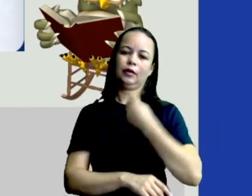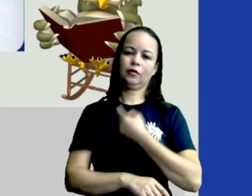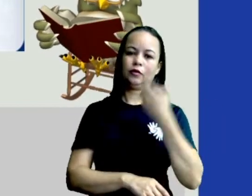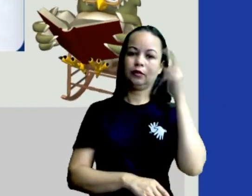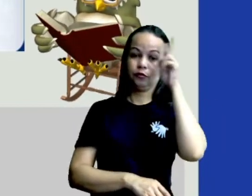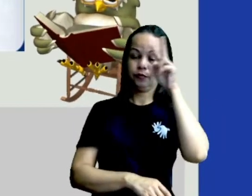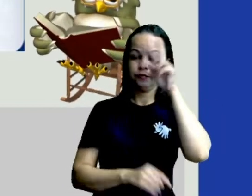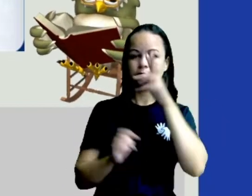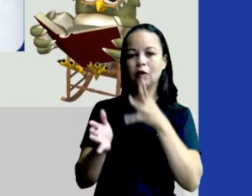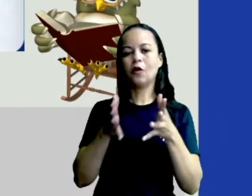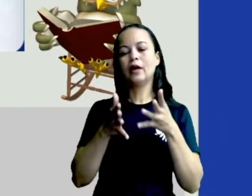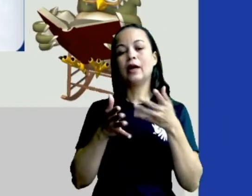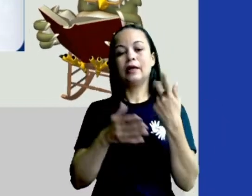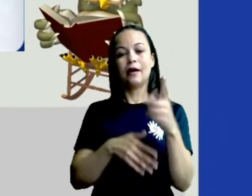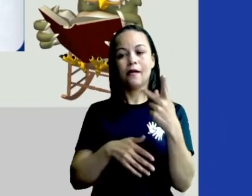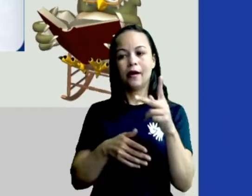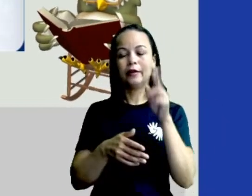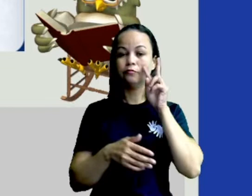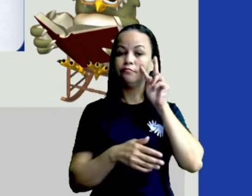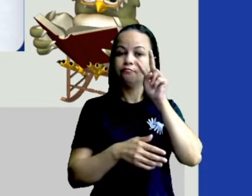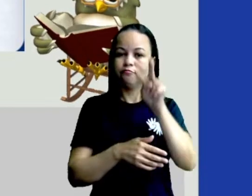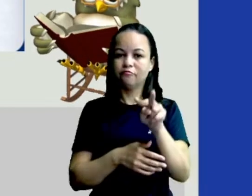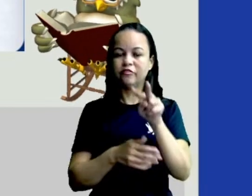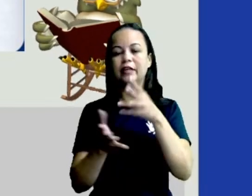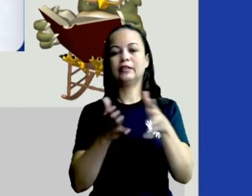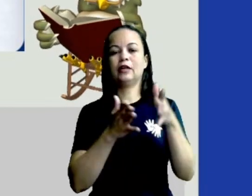história. E aí a gente tá vendo alguns